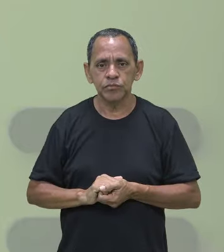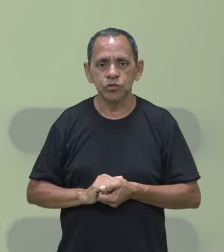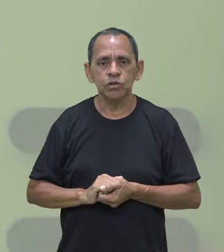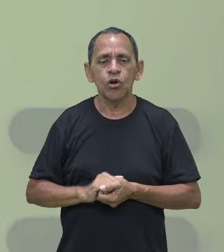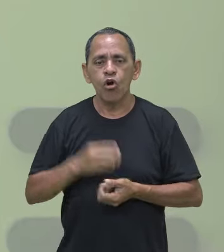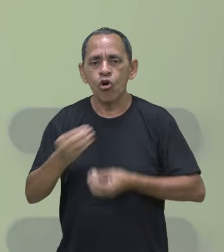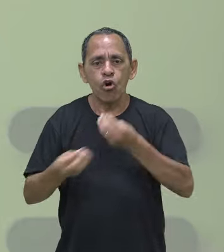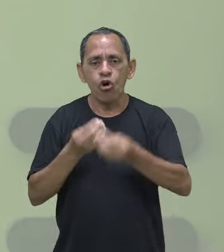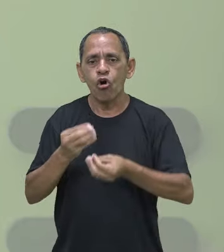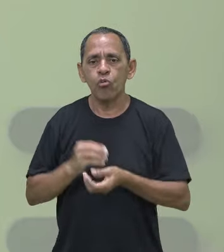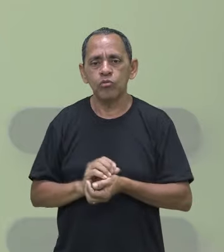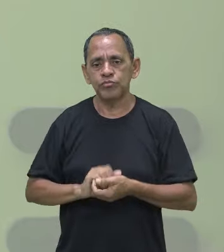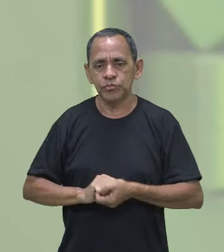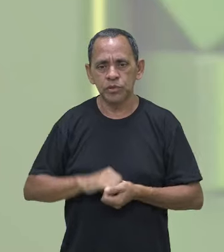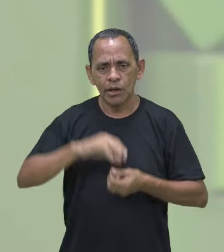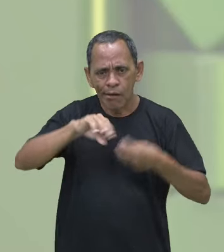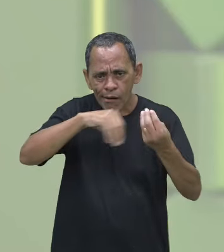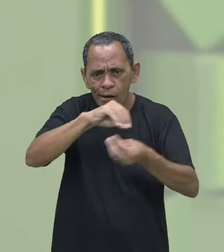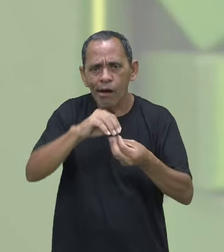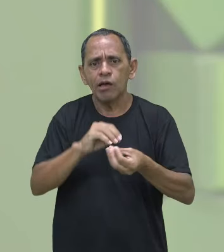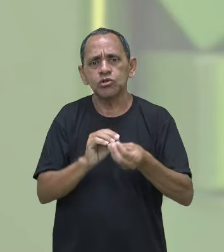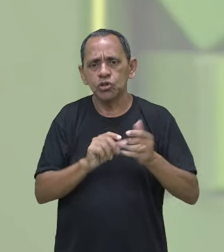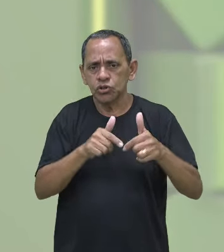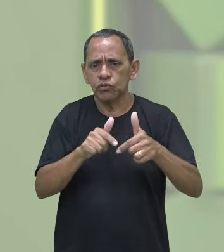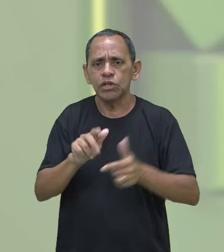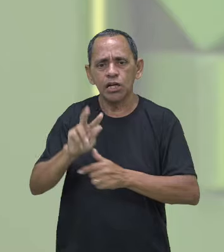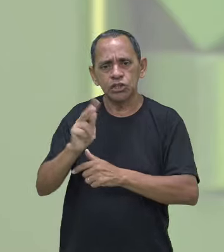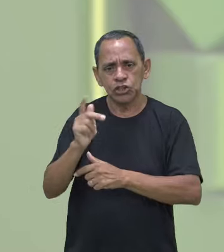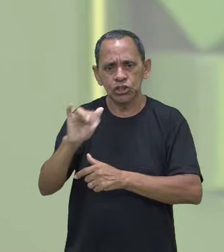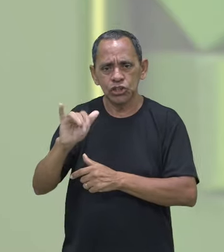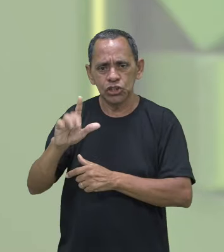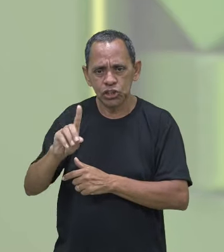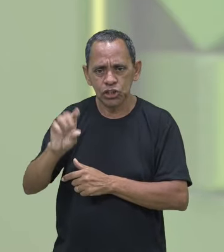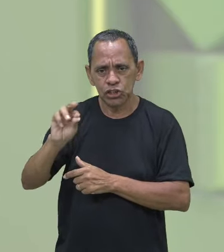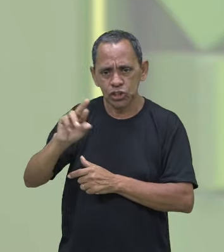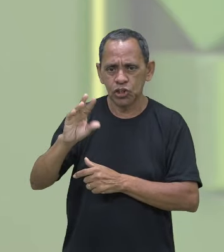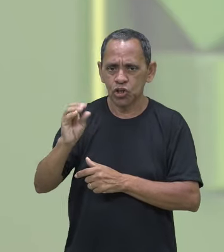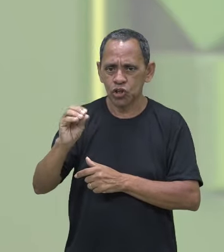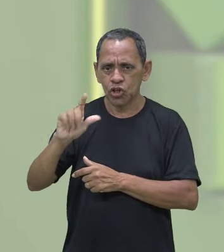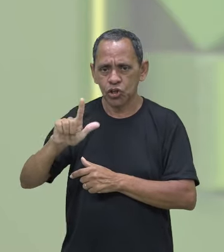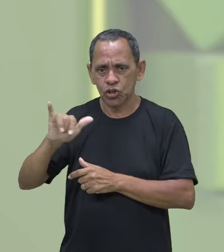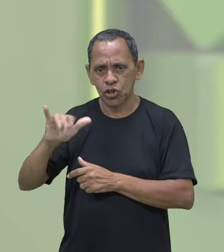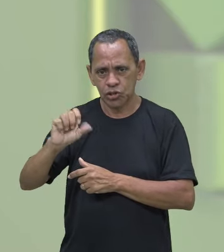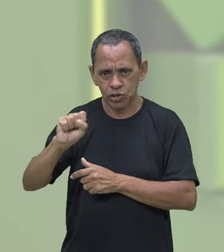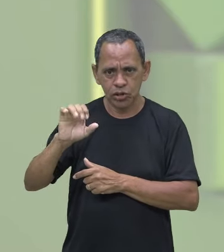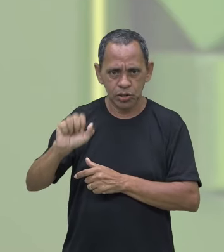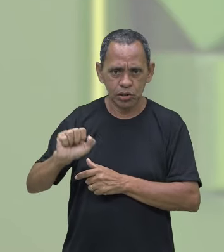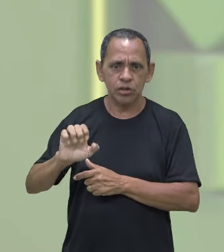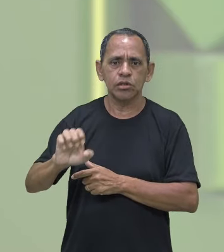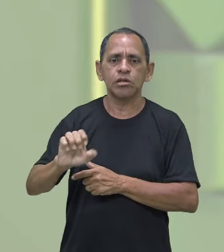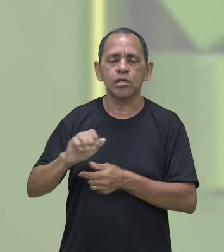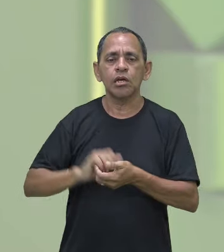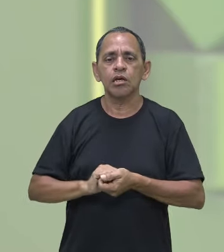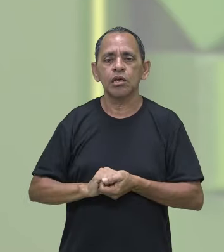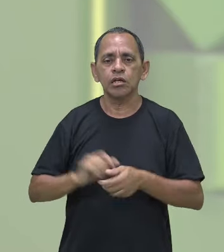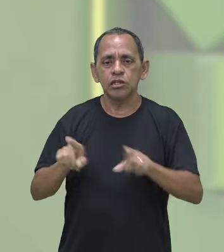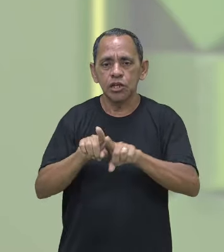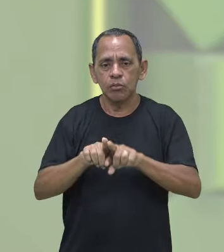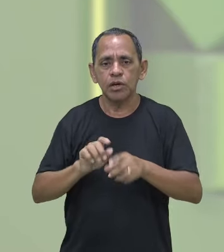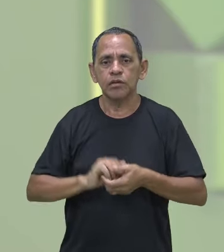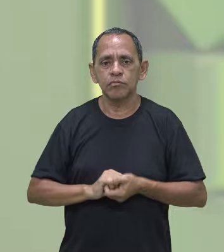de hidrólise. Vejam aí. Olá, sou a professora Yara, professora de Química. Eu vou falar um pouquinho com vocês sobre a reação de